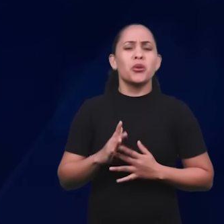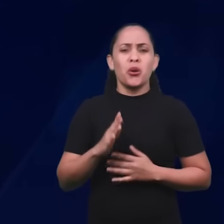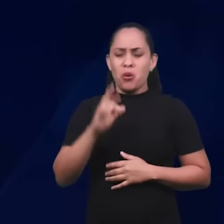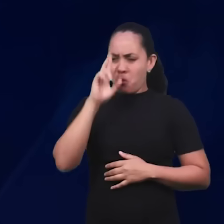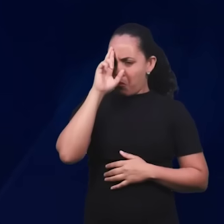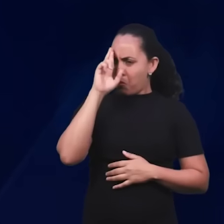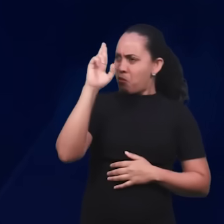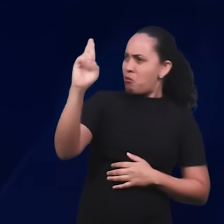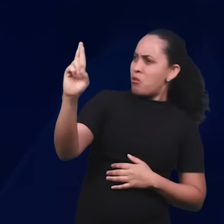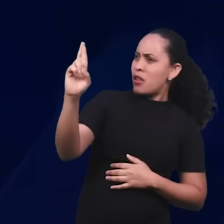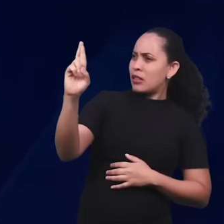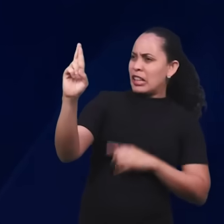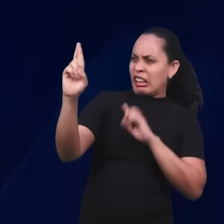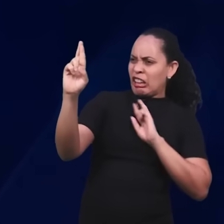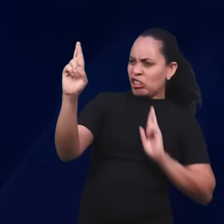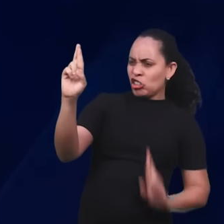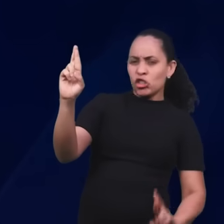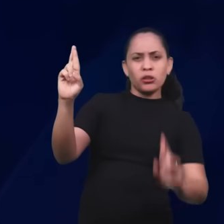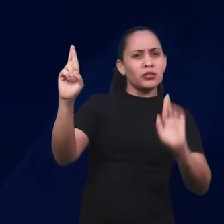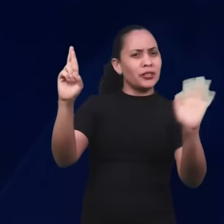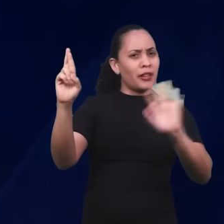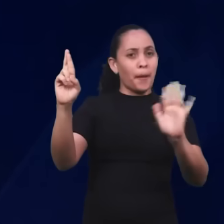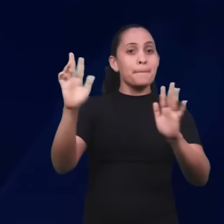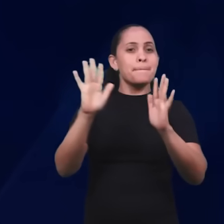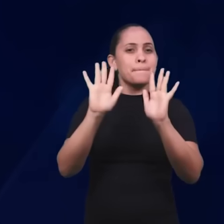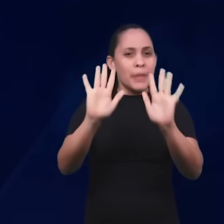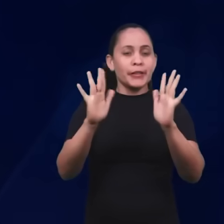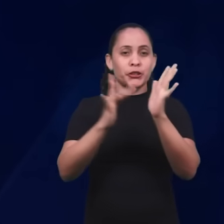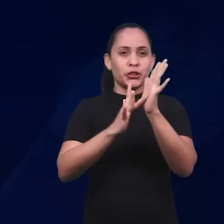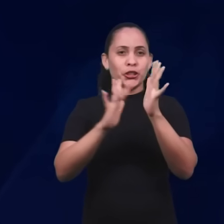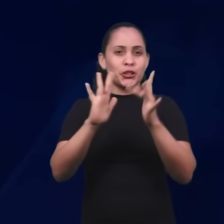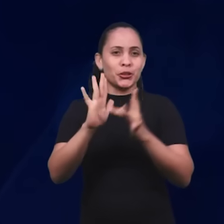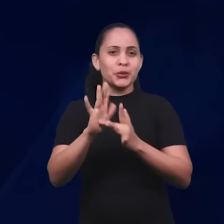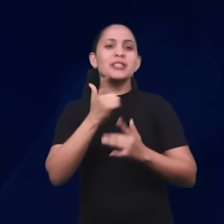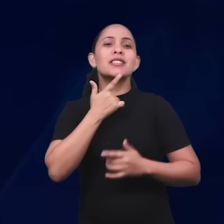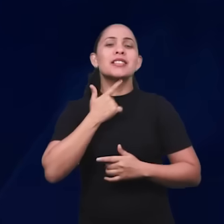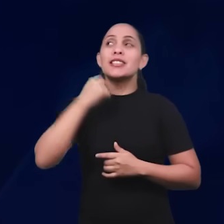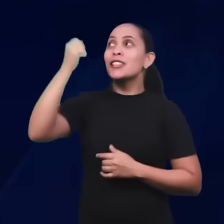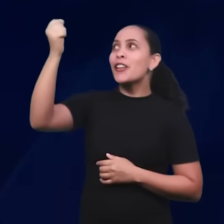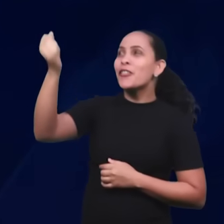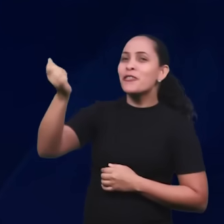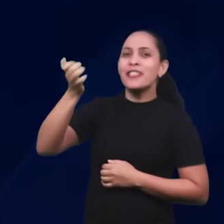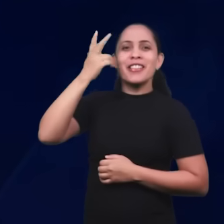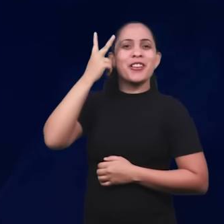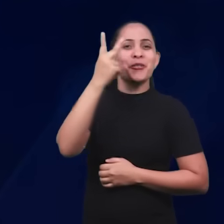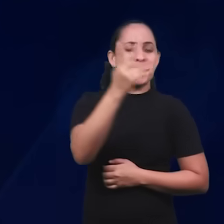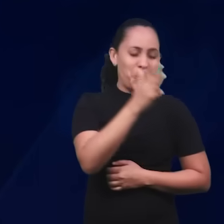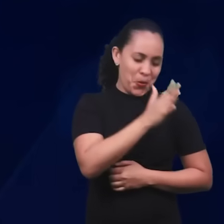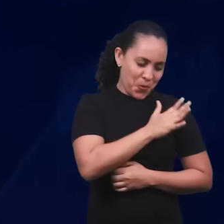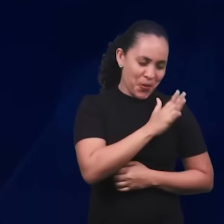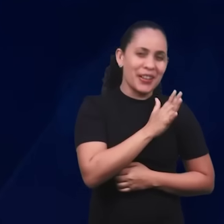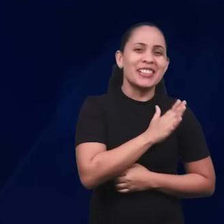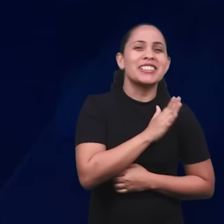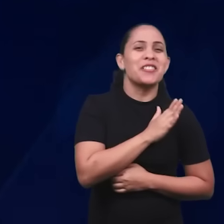líder religioso ou um parente, mas o próprio Senhor Jesus. Ele quer se revelar